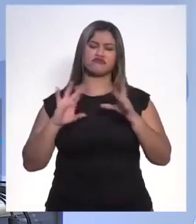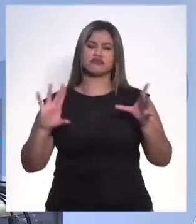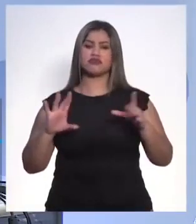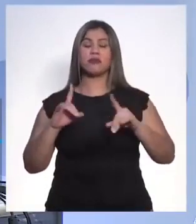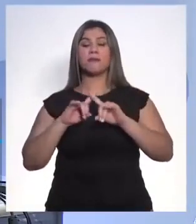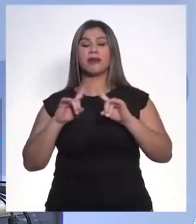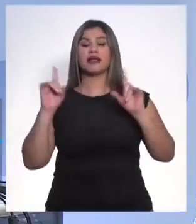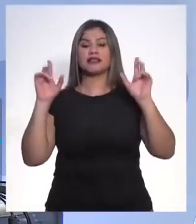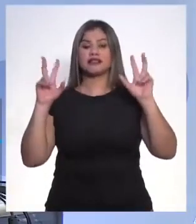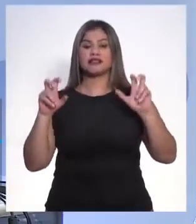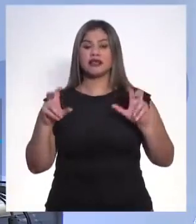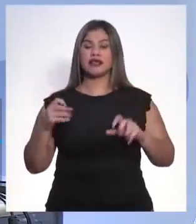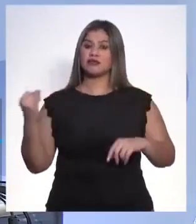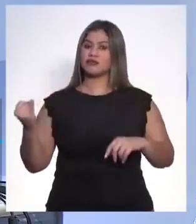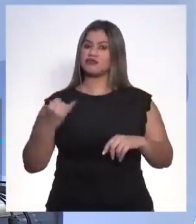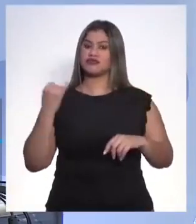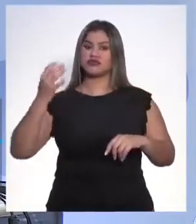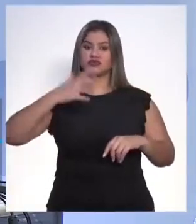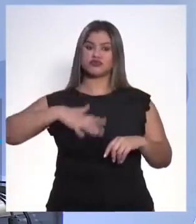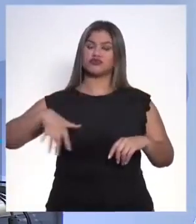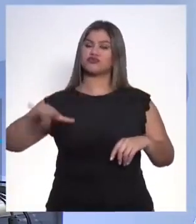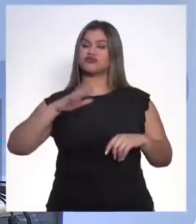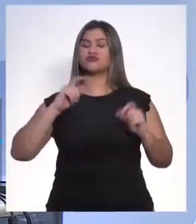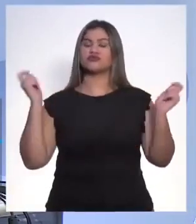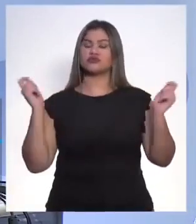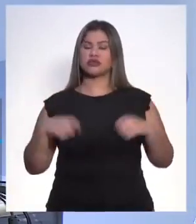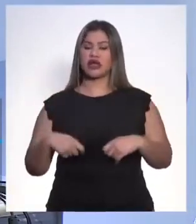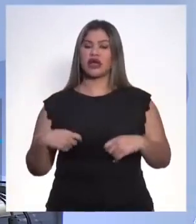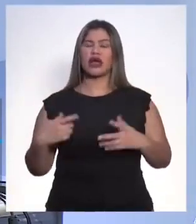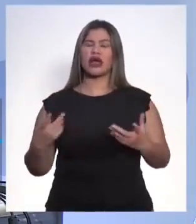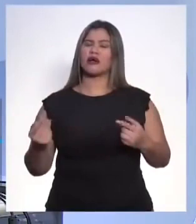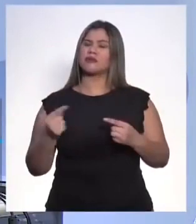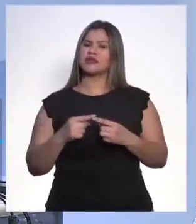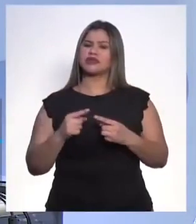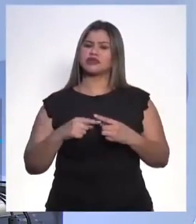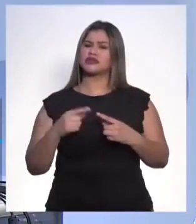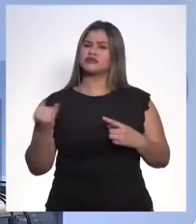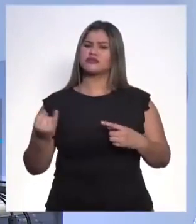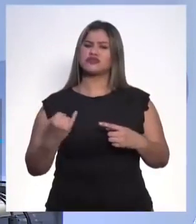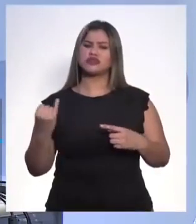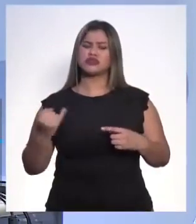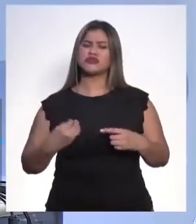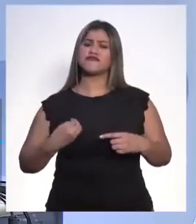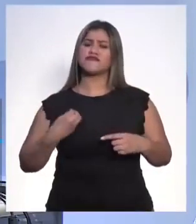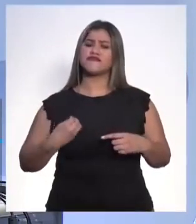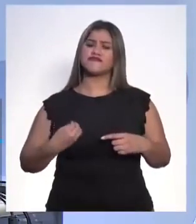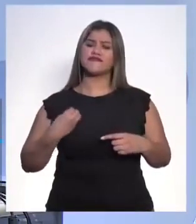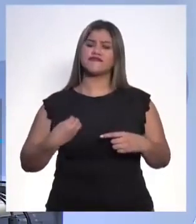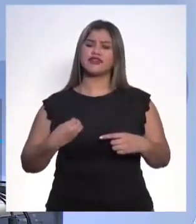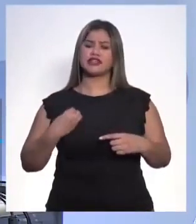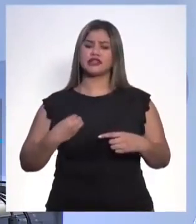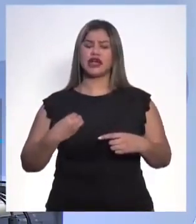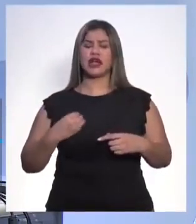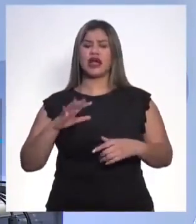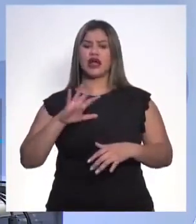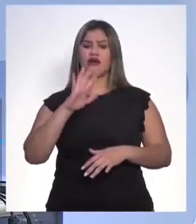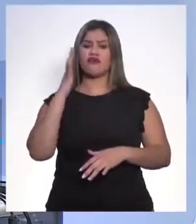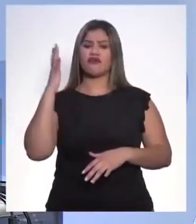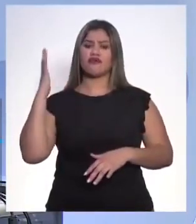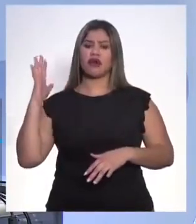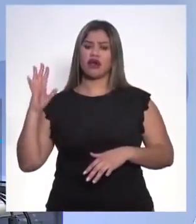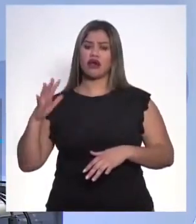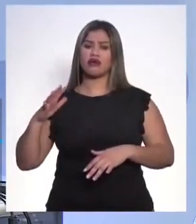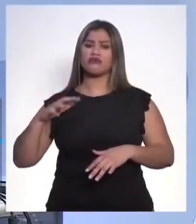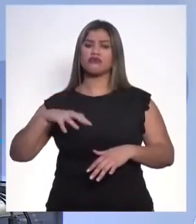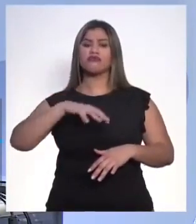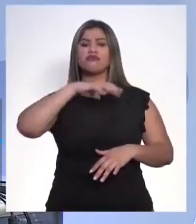um assunto de interesse geral a todos, gente. Porque, assim, como eu disse, a importância da nossa vida, né? Tanto a fauna quanto a